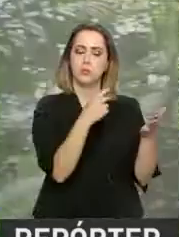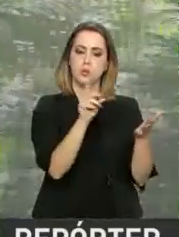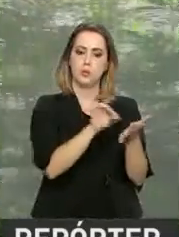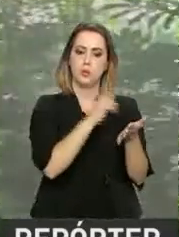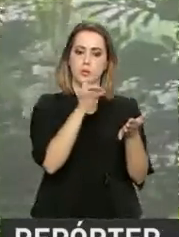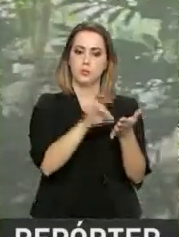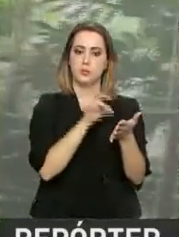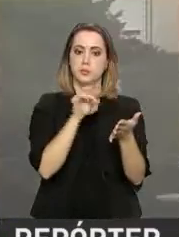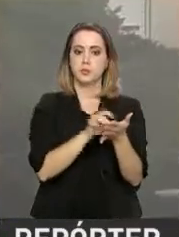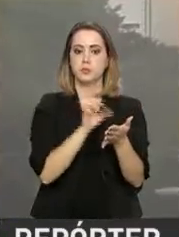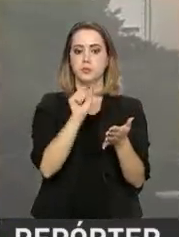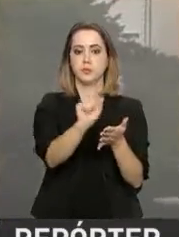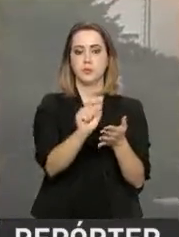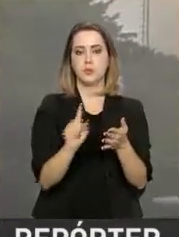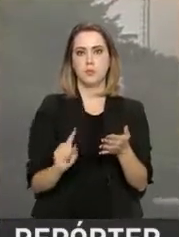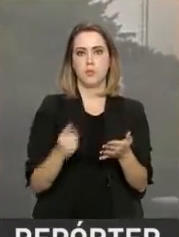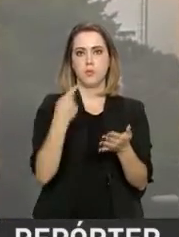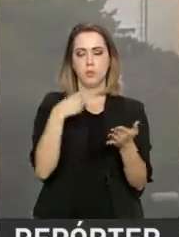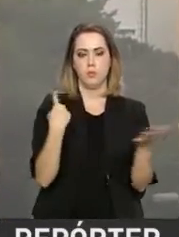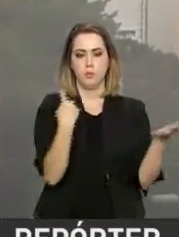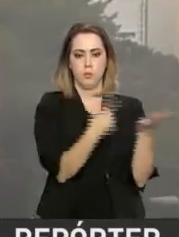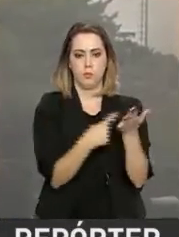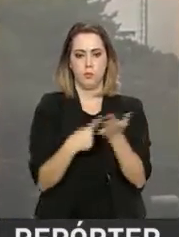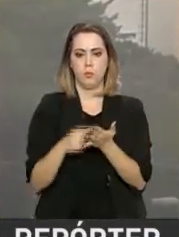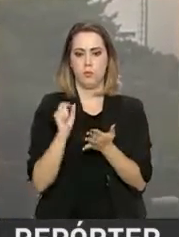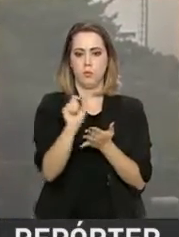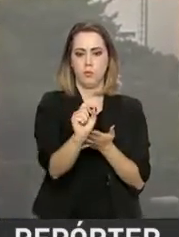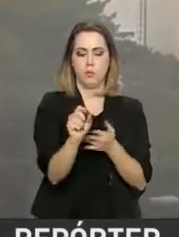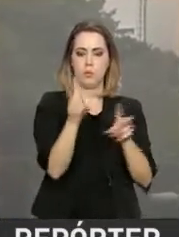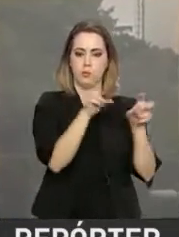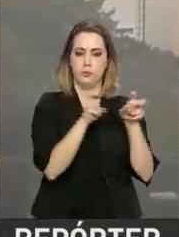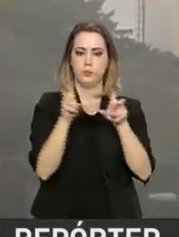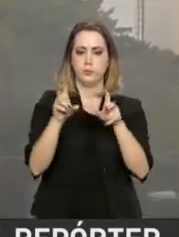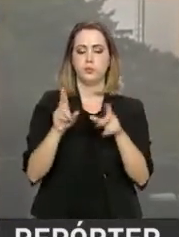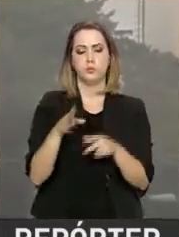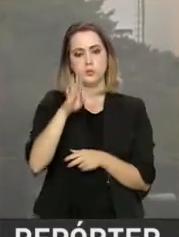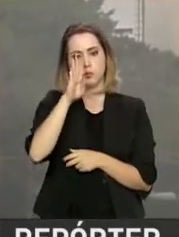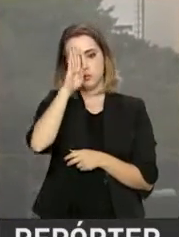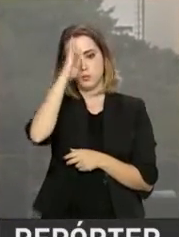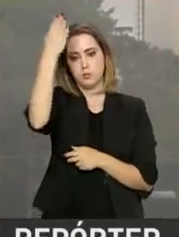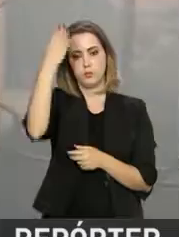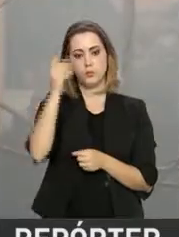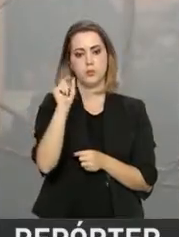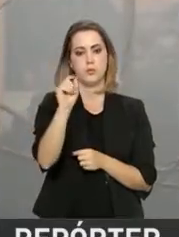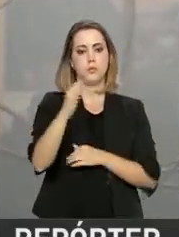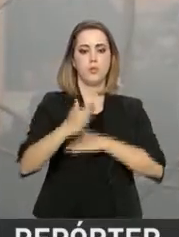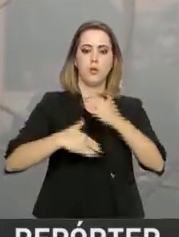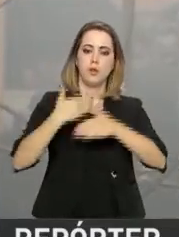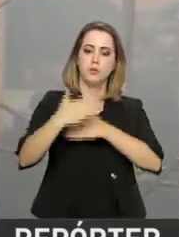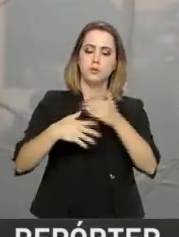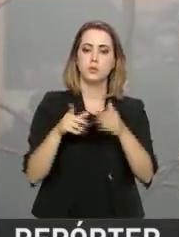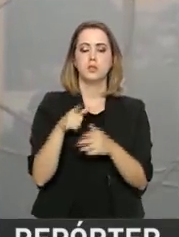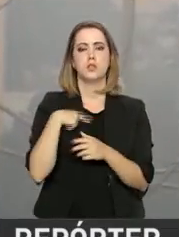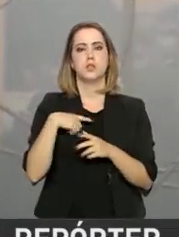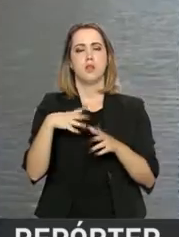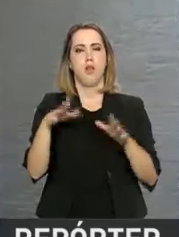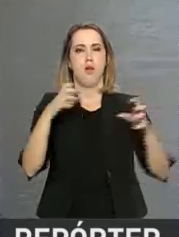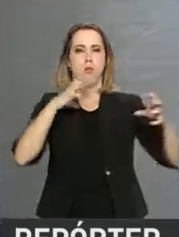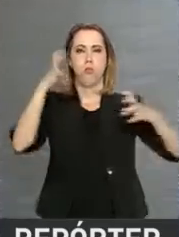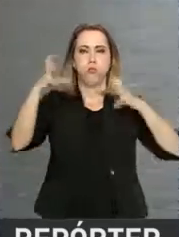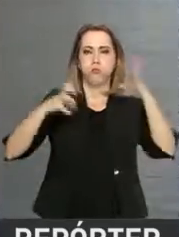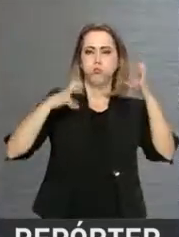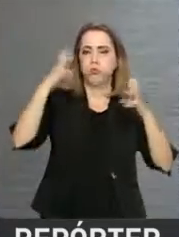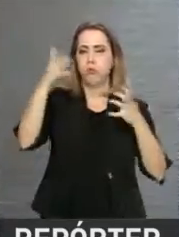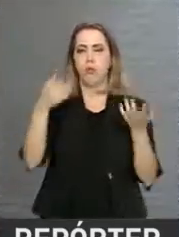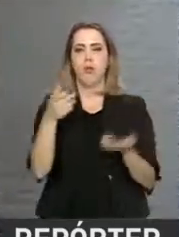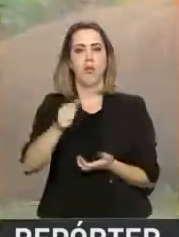cúpula dos BRICS em Goa um acordo que trata de temas centrais para países em desenvolvimento, como poluição atmosférica, gestão